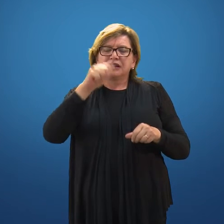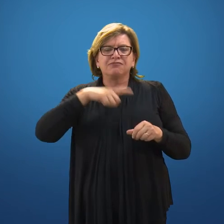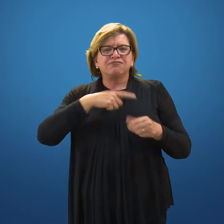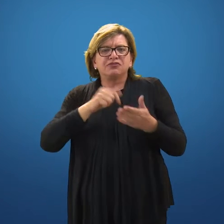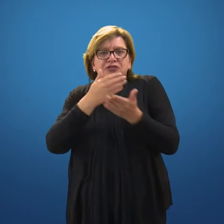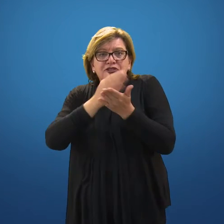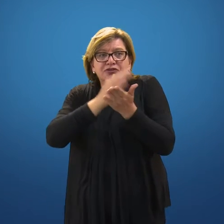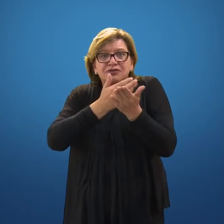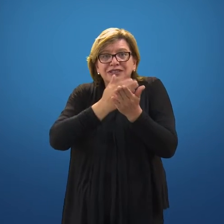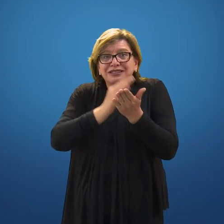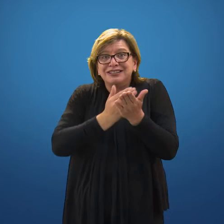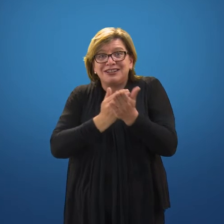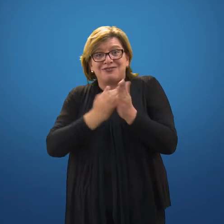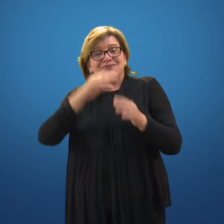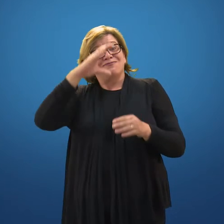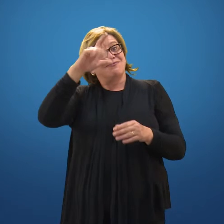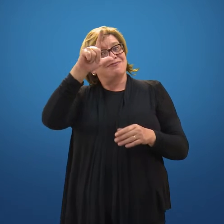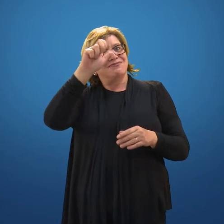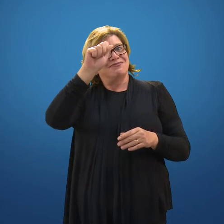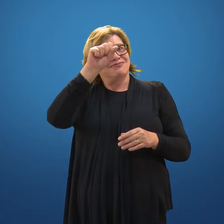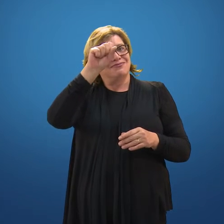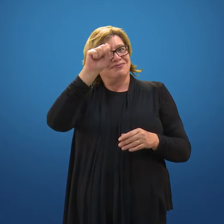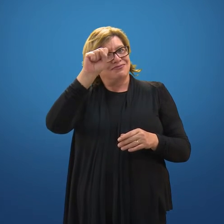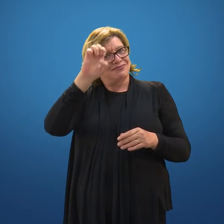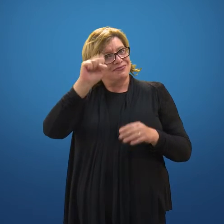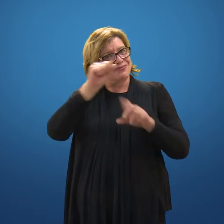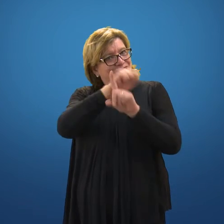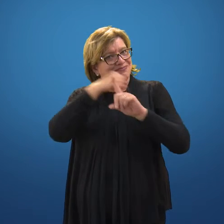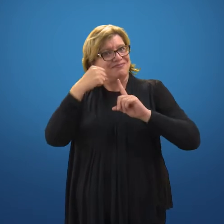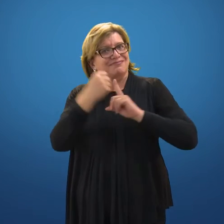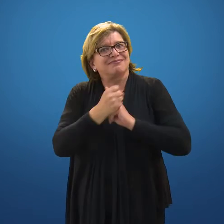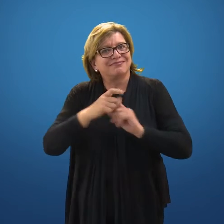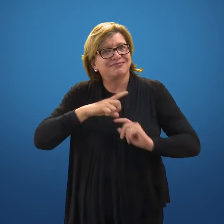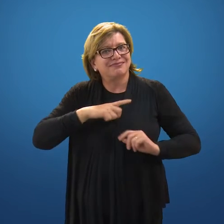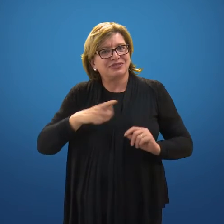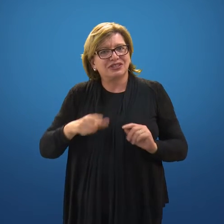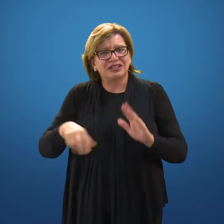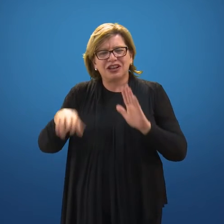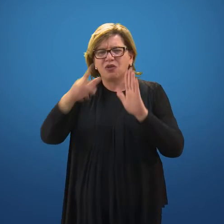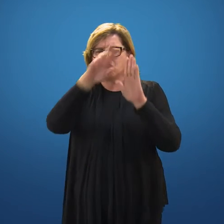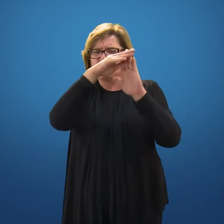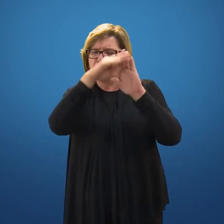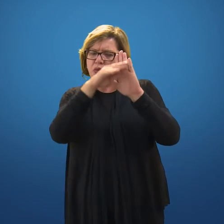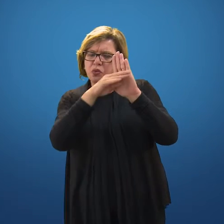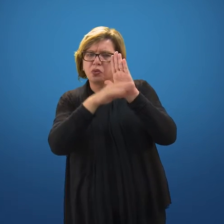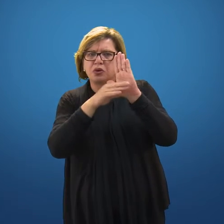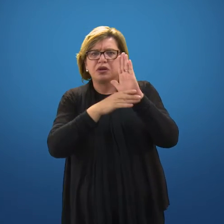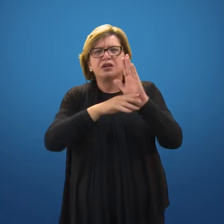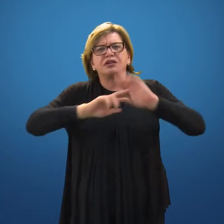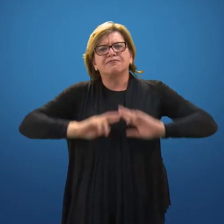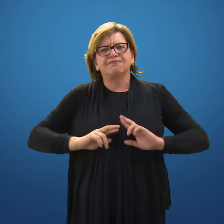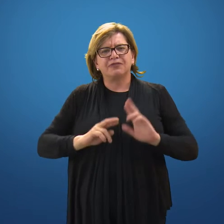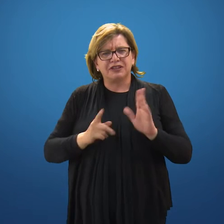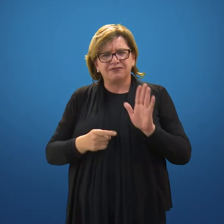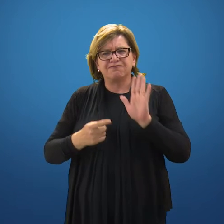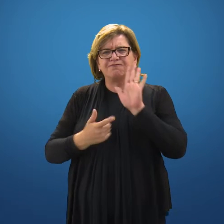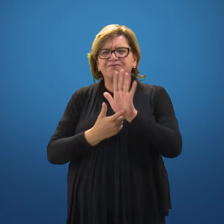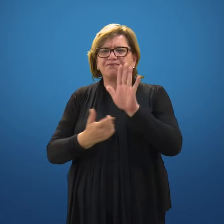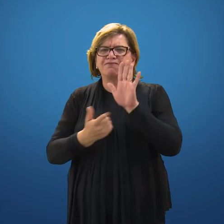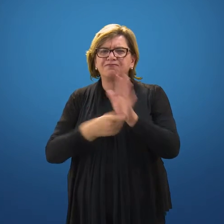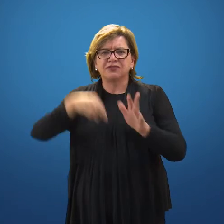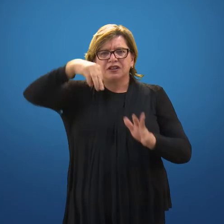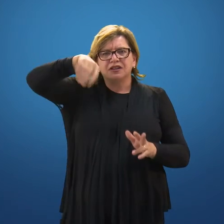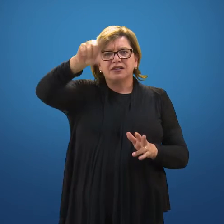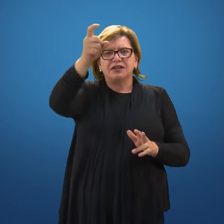mais a divisão entre as classes, e um rol de previsões aí que